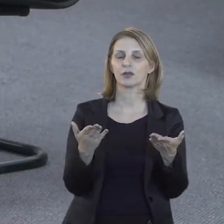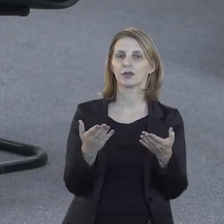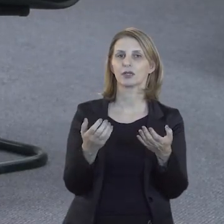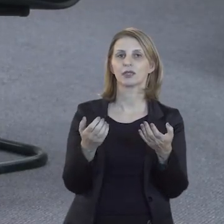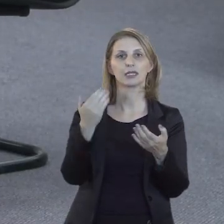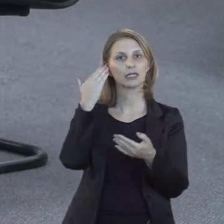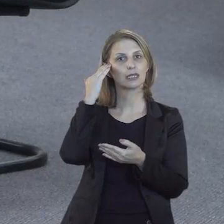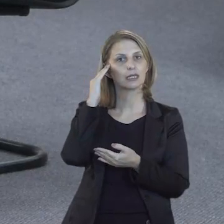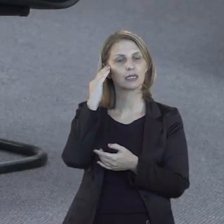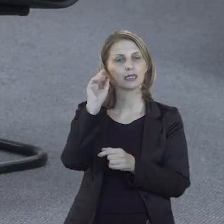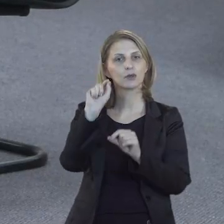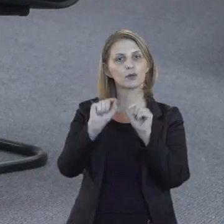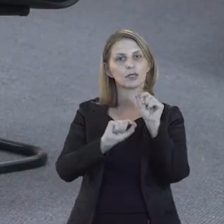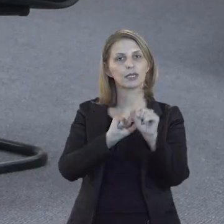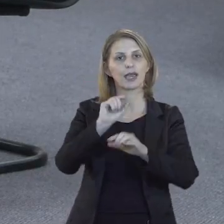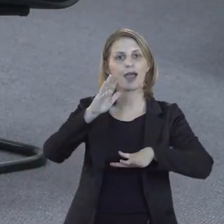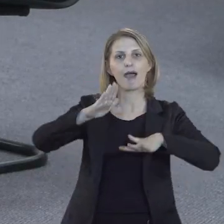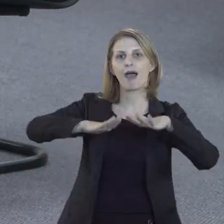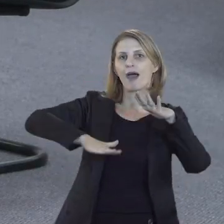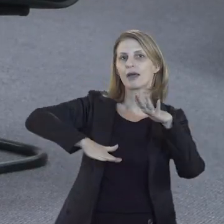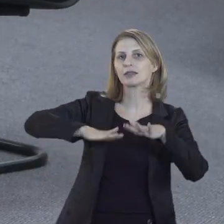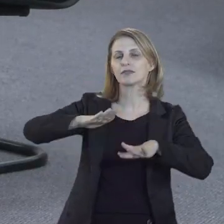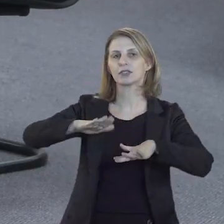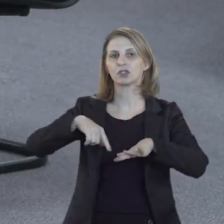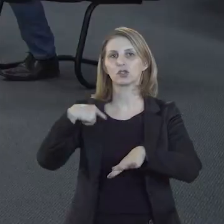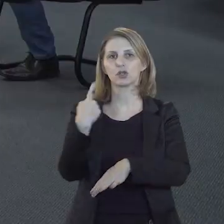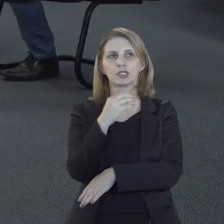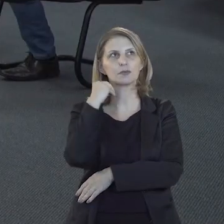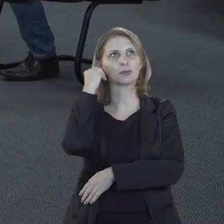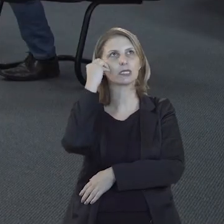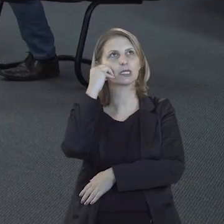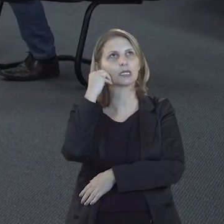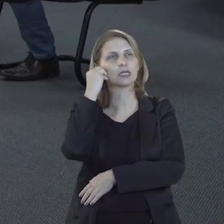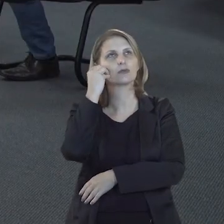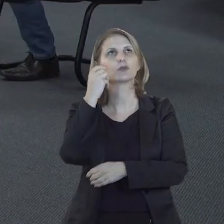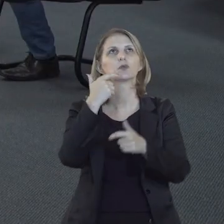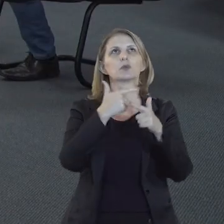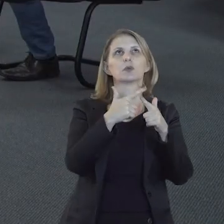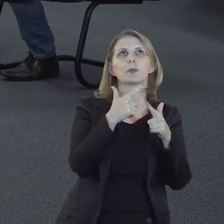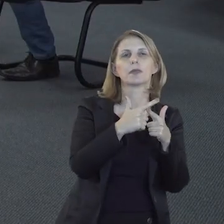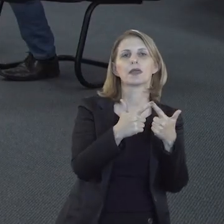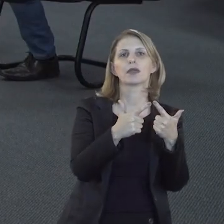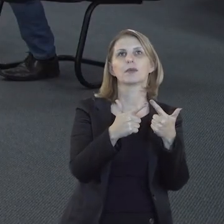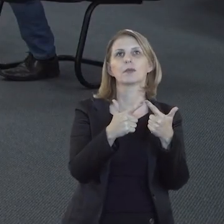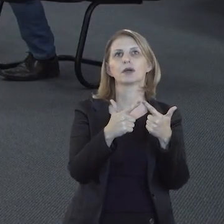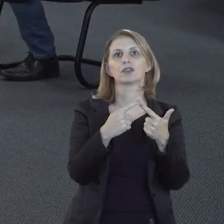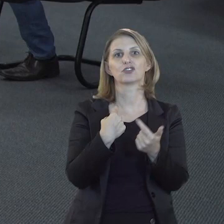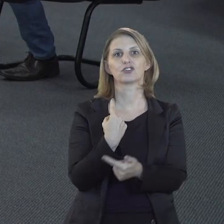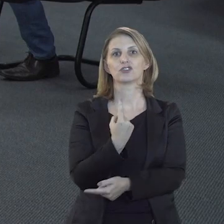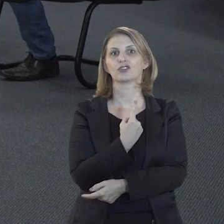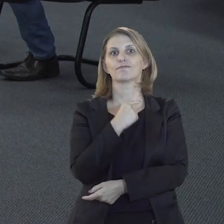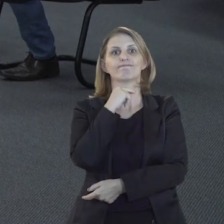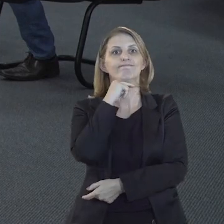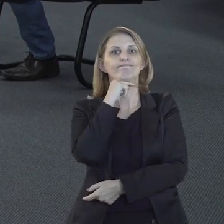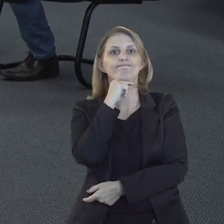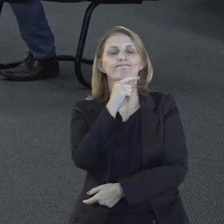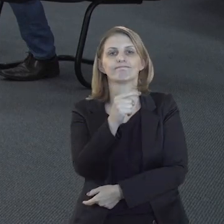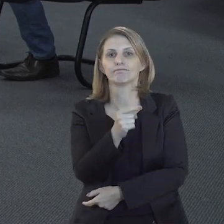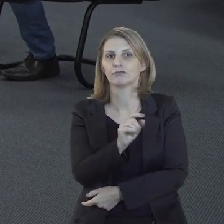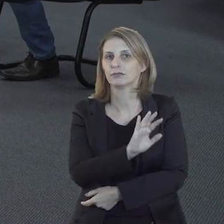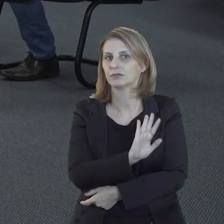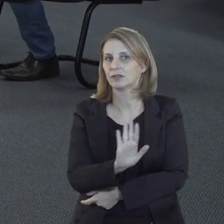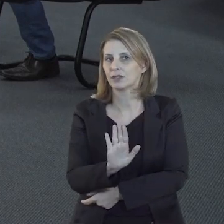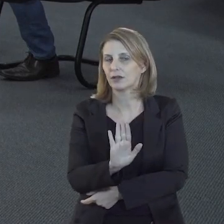só, nesse início, entender que talvez a gente vivencie alguma coisa, vivencie algo que